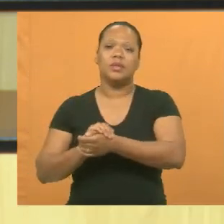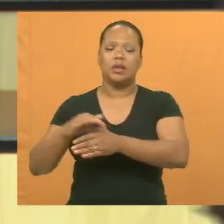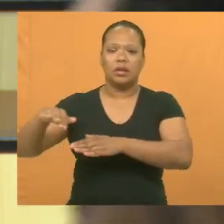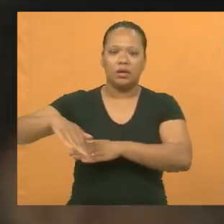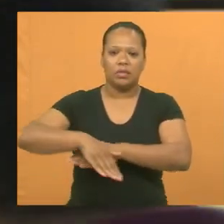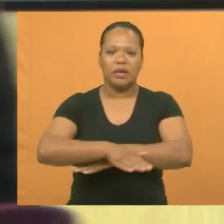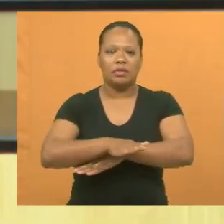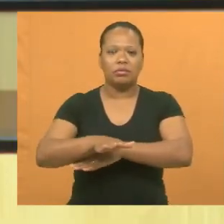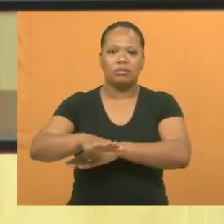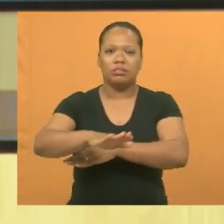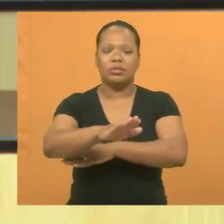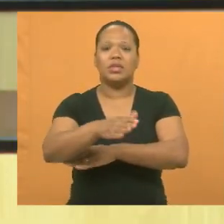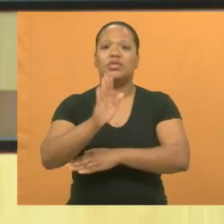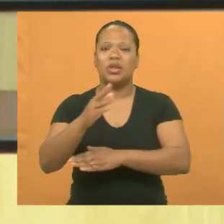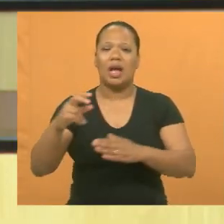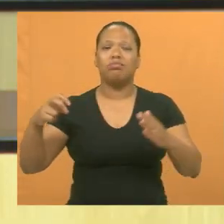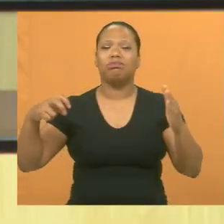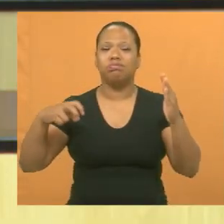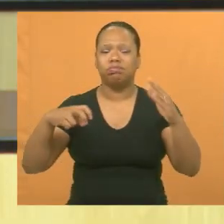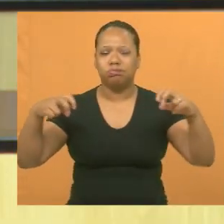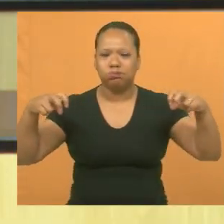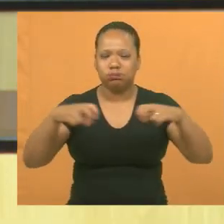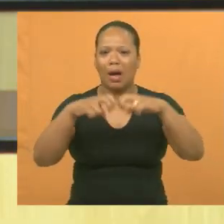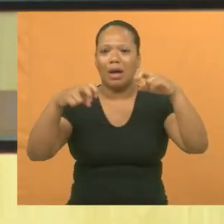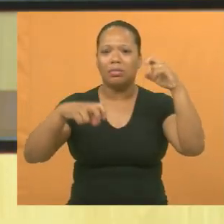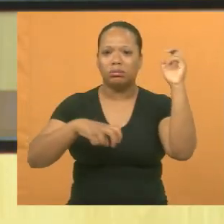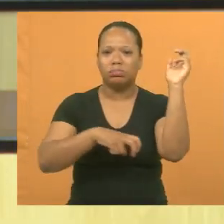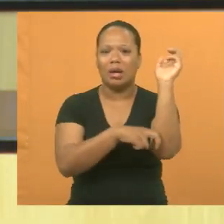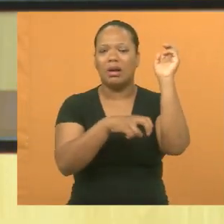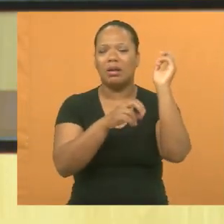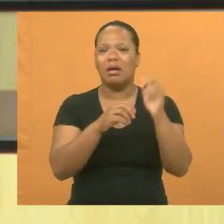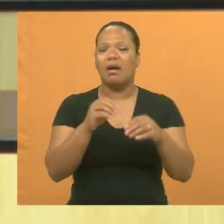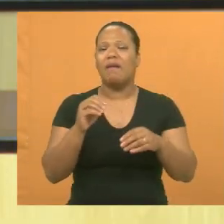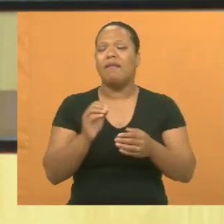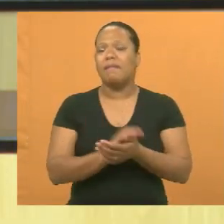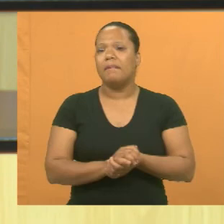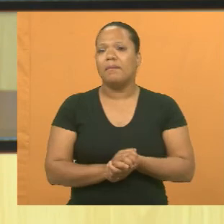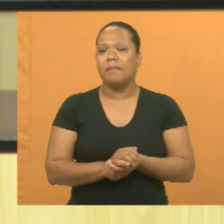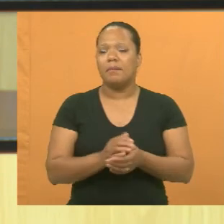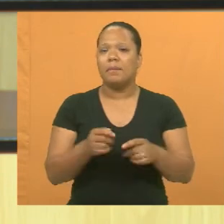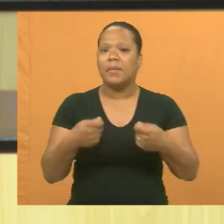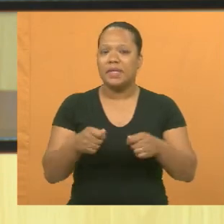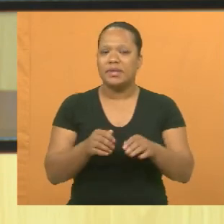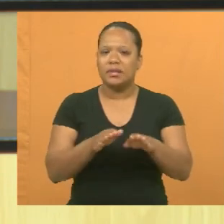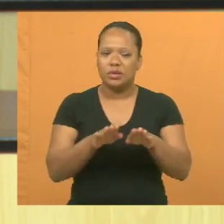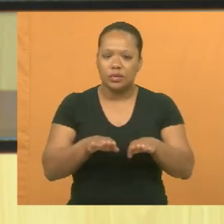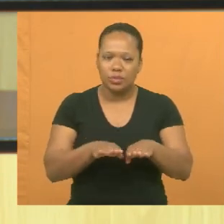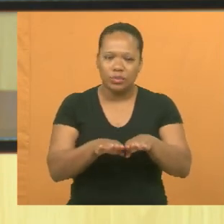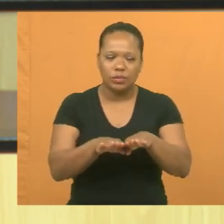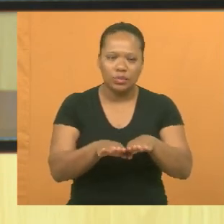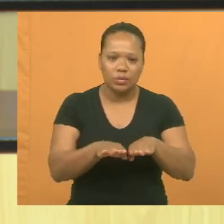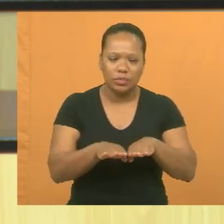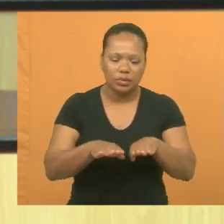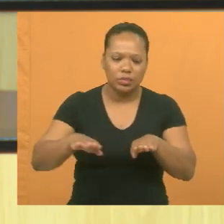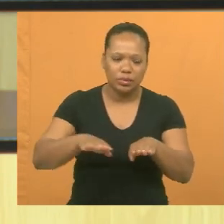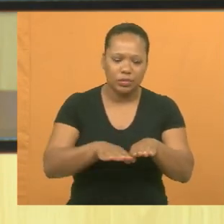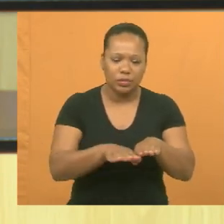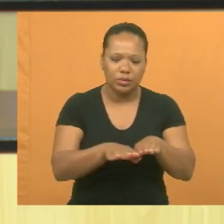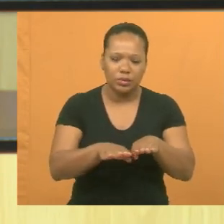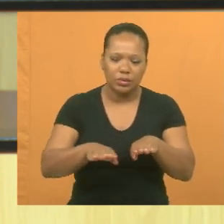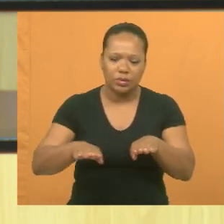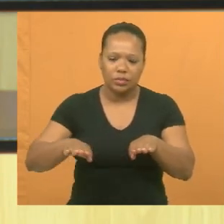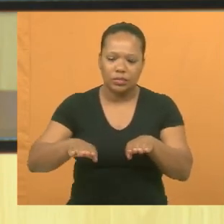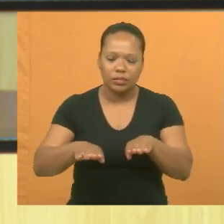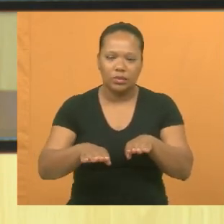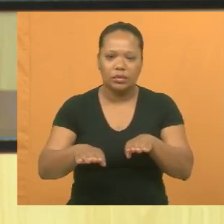acidentes, considerando que os moradores reclamam da falta de um recuo, que é garantido por lei na saída de condomínios, e